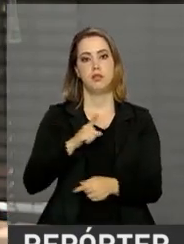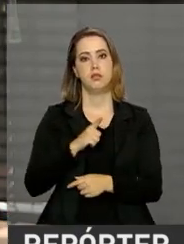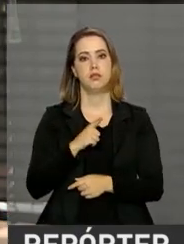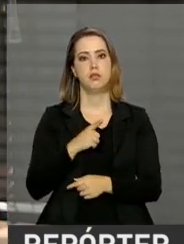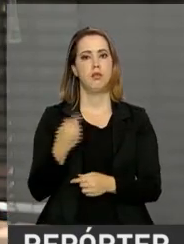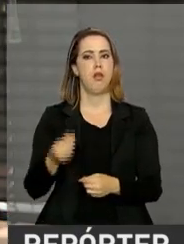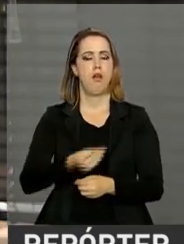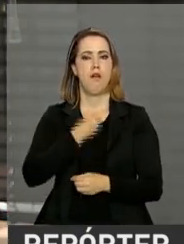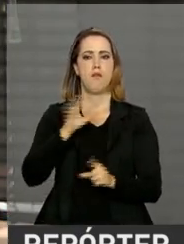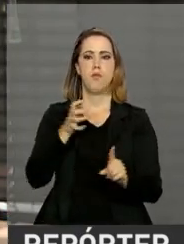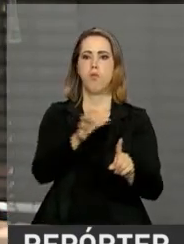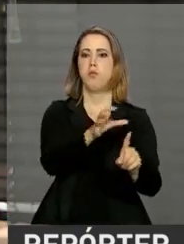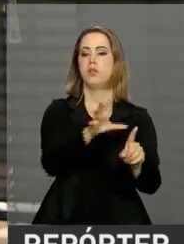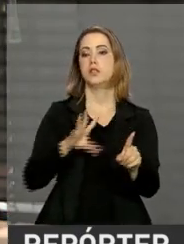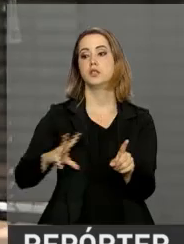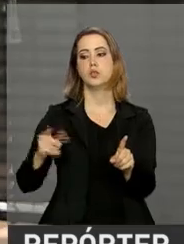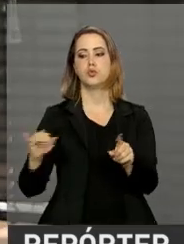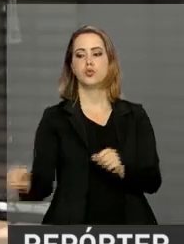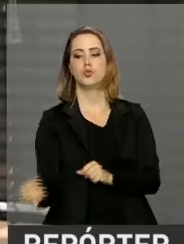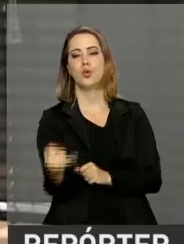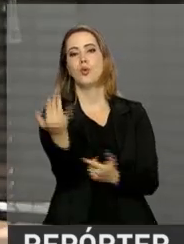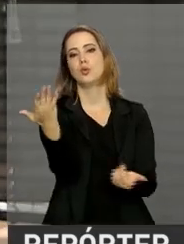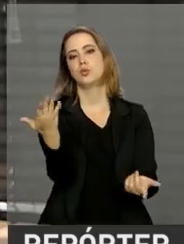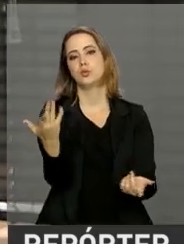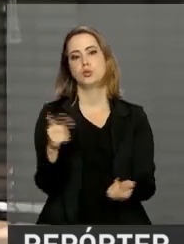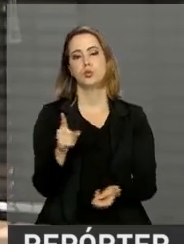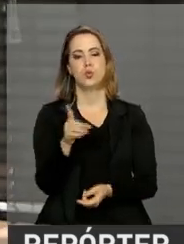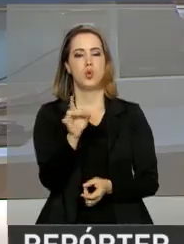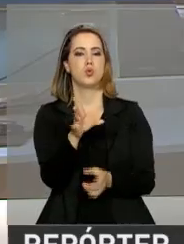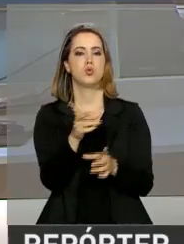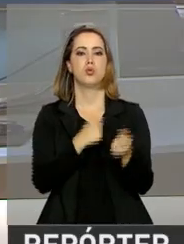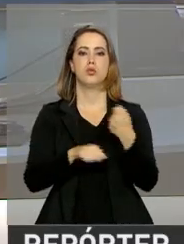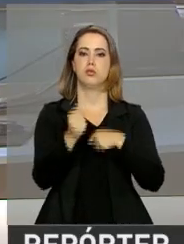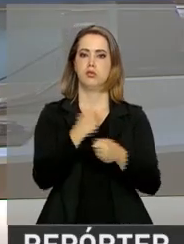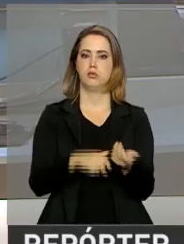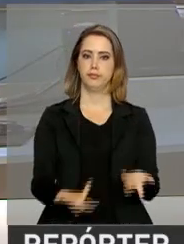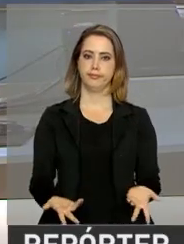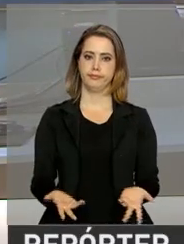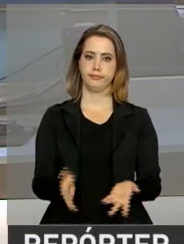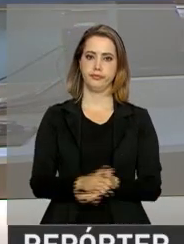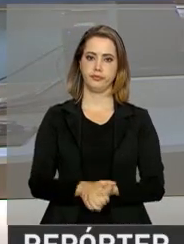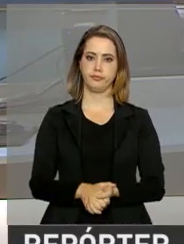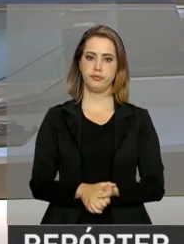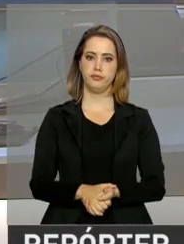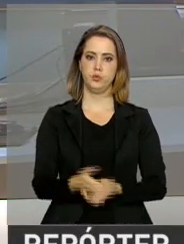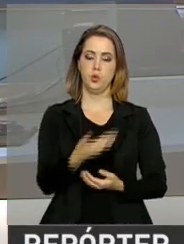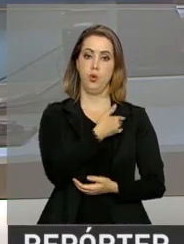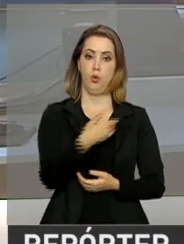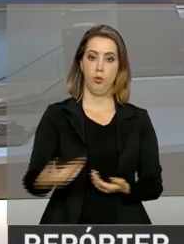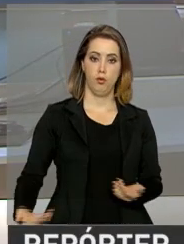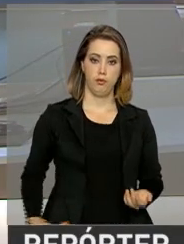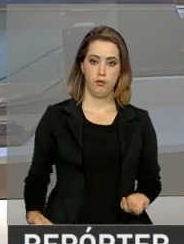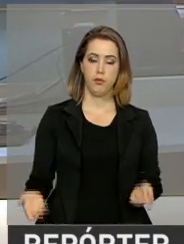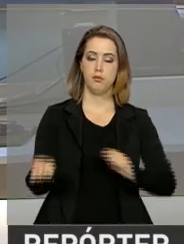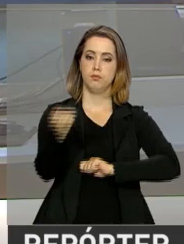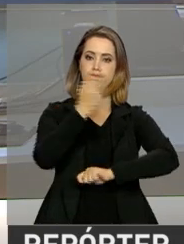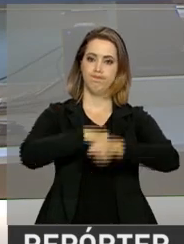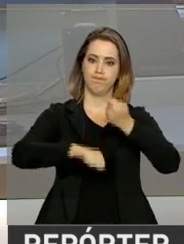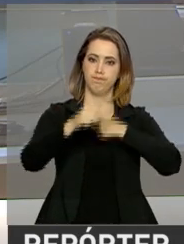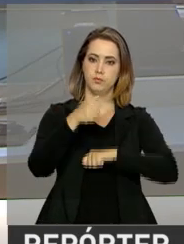impactando em toda a sociedade não é apenas uma questão Econômica o governo vai economizar